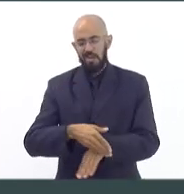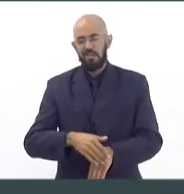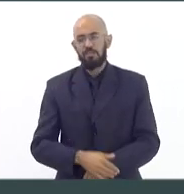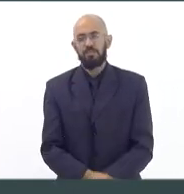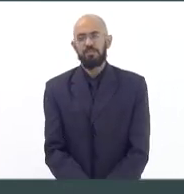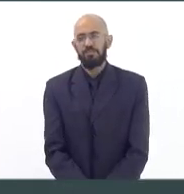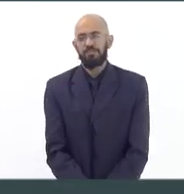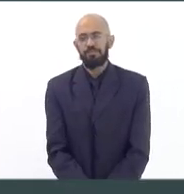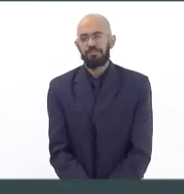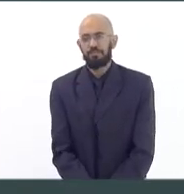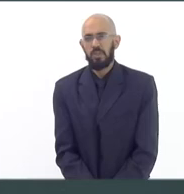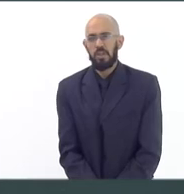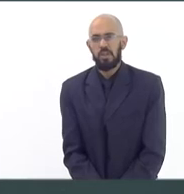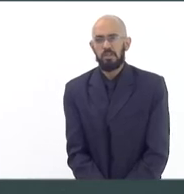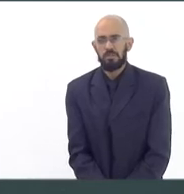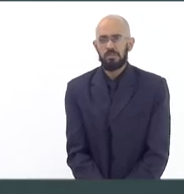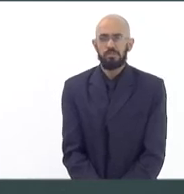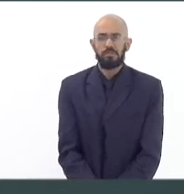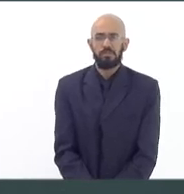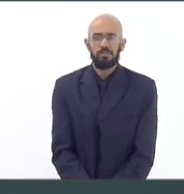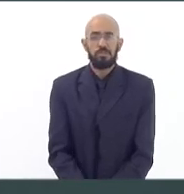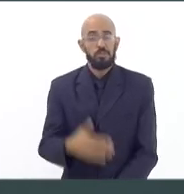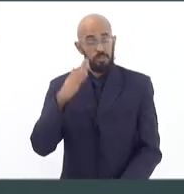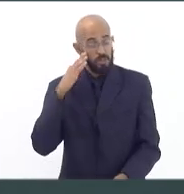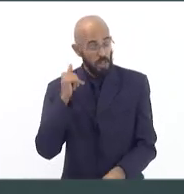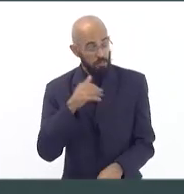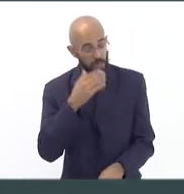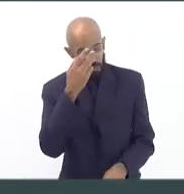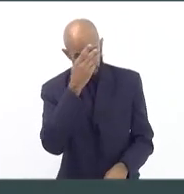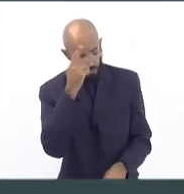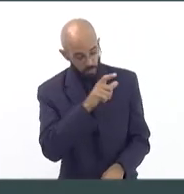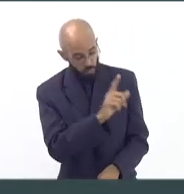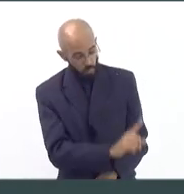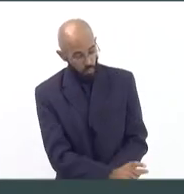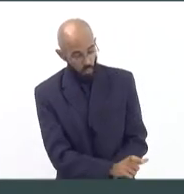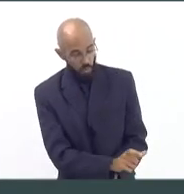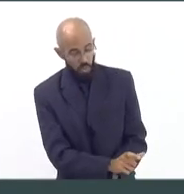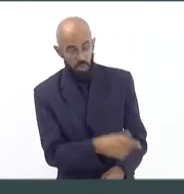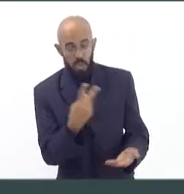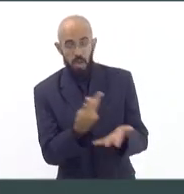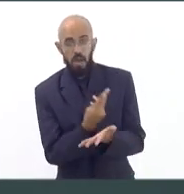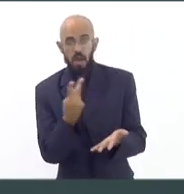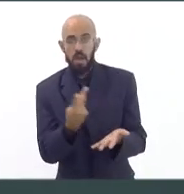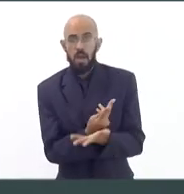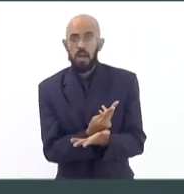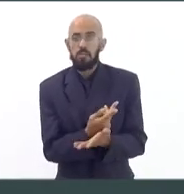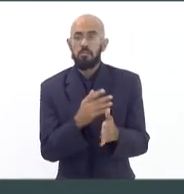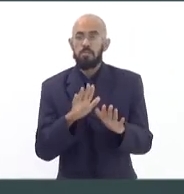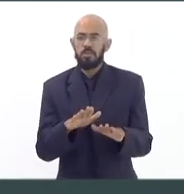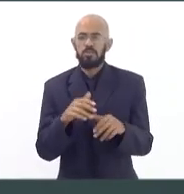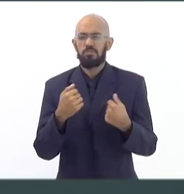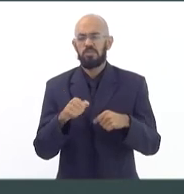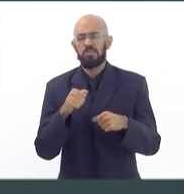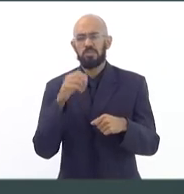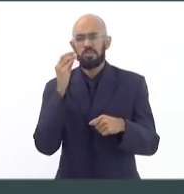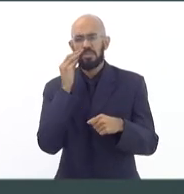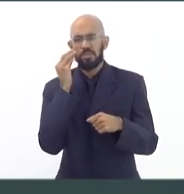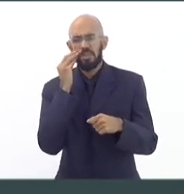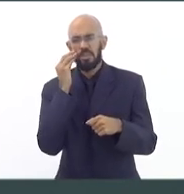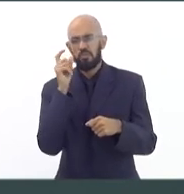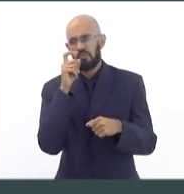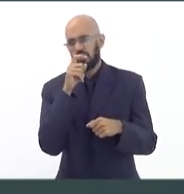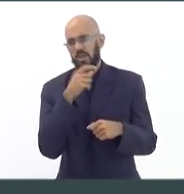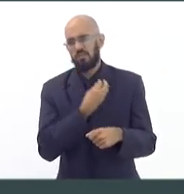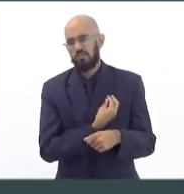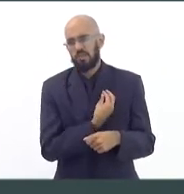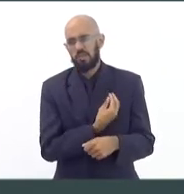férrea a gente sabe que essa pessoa tá errada né é né mas a gente tem que tentar o máximo dificultar a vida